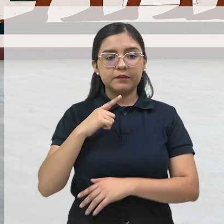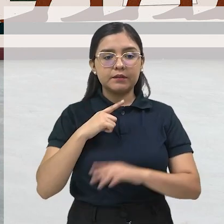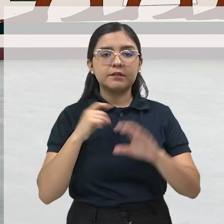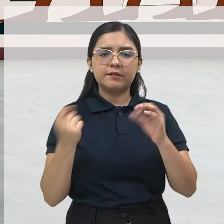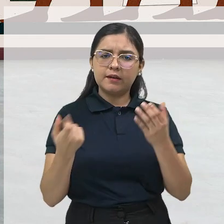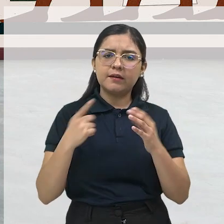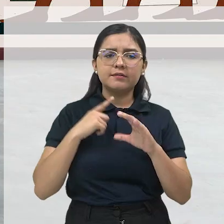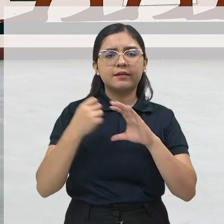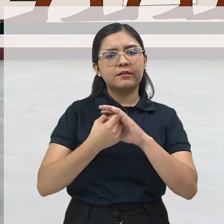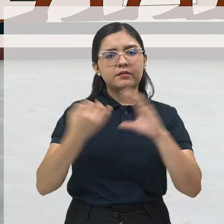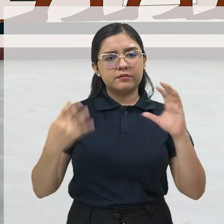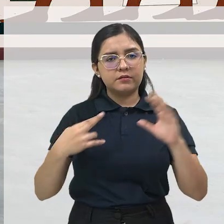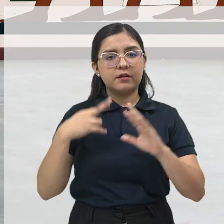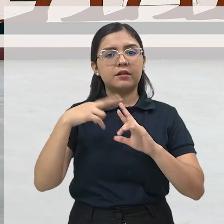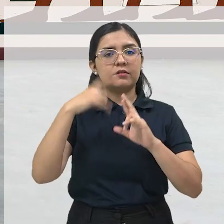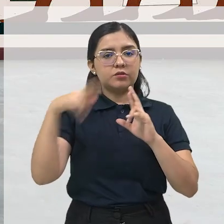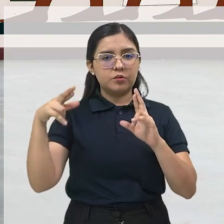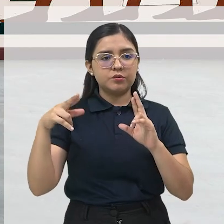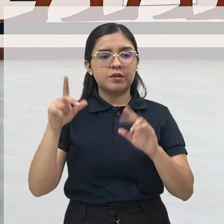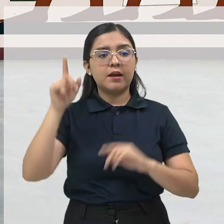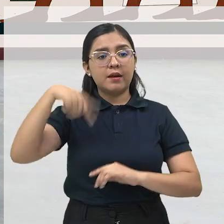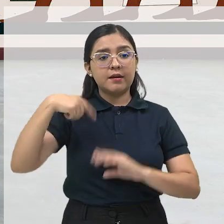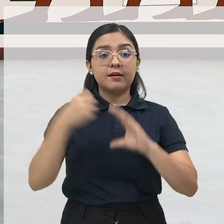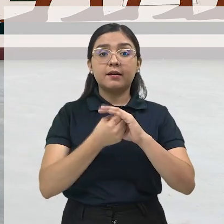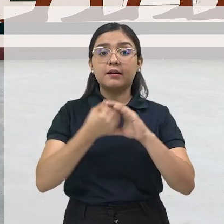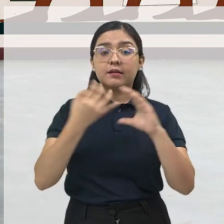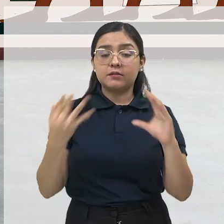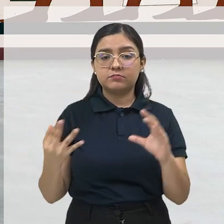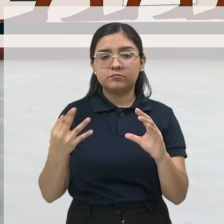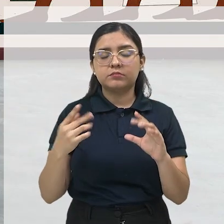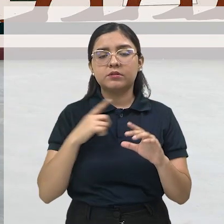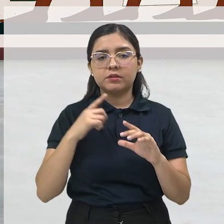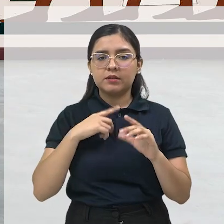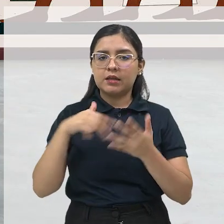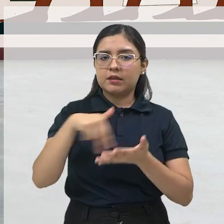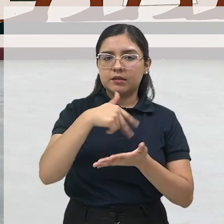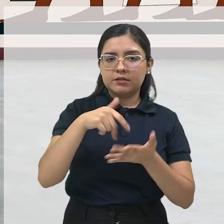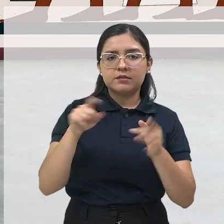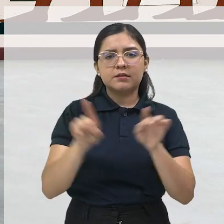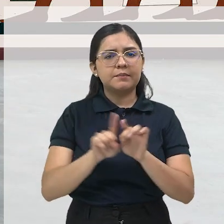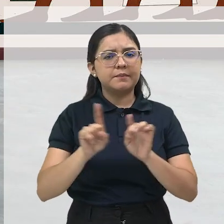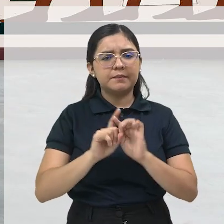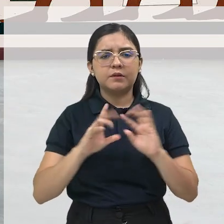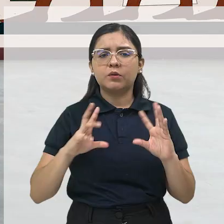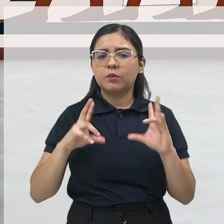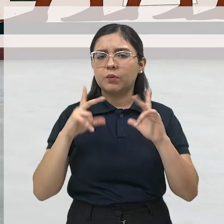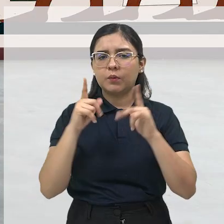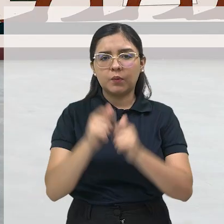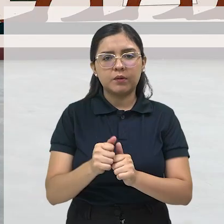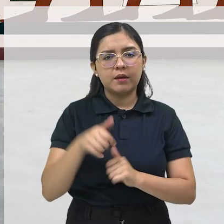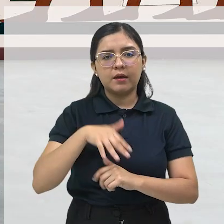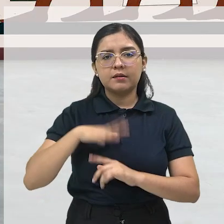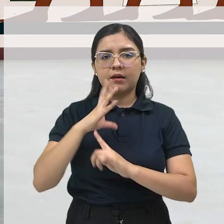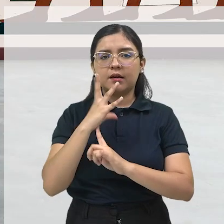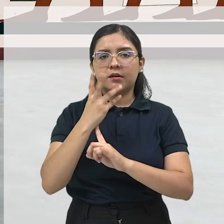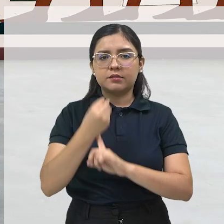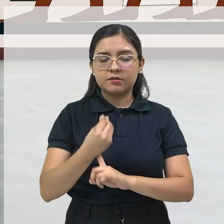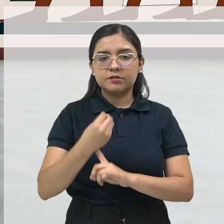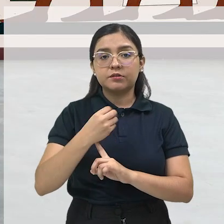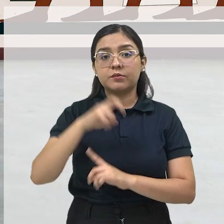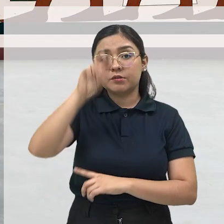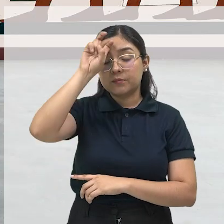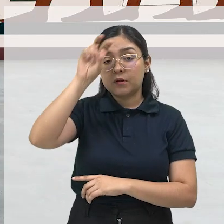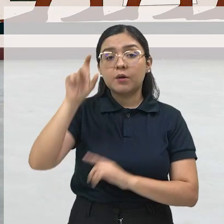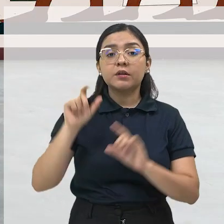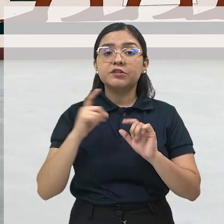caráter religioso, que era uma característica não só da dança, a gente está vendo que em toda a produção artística